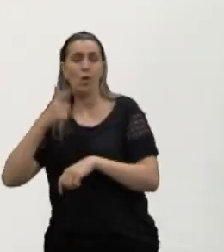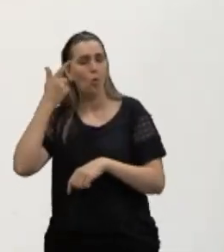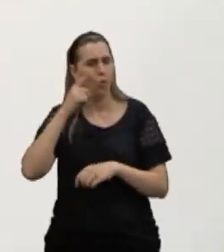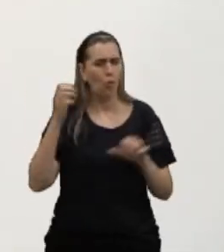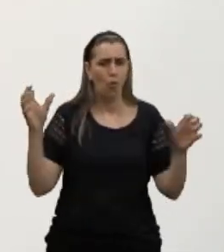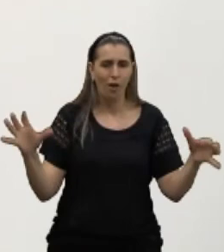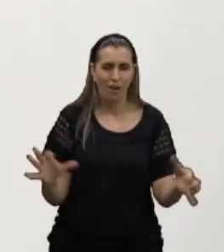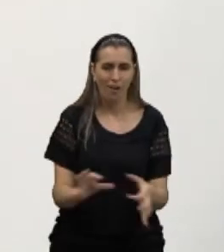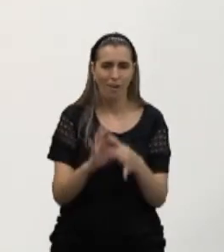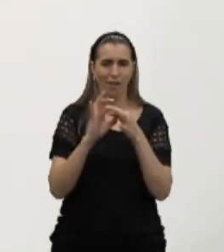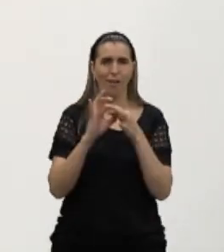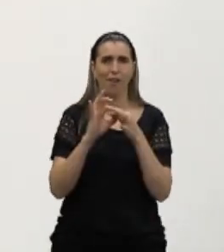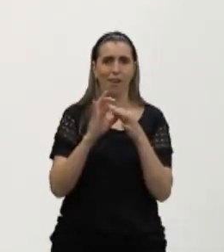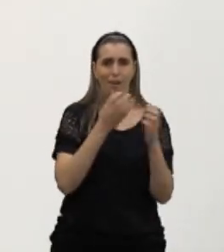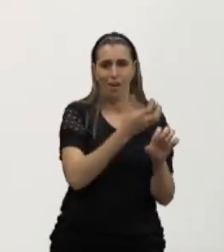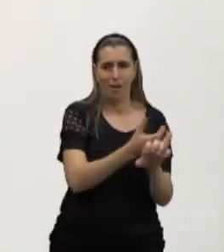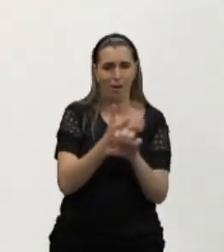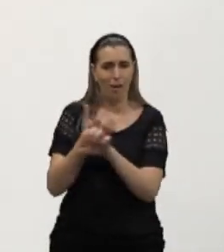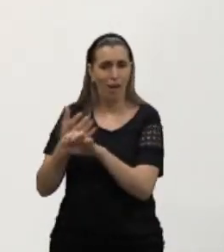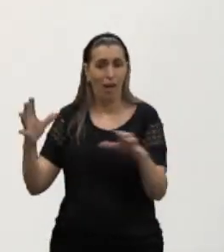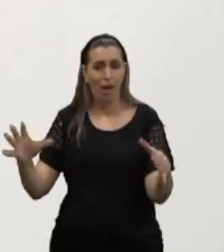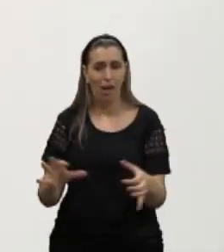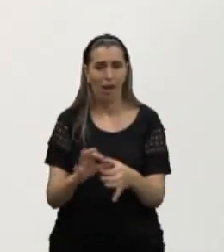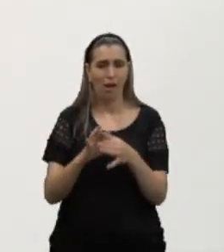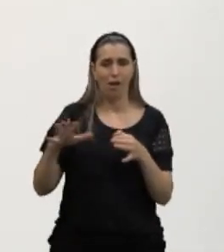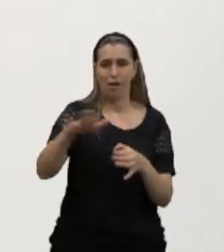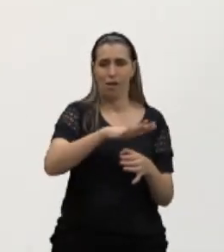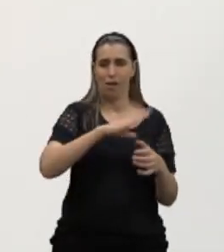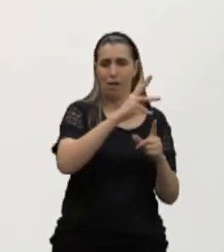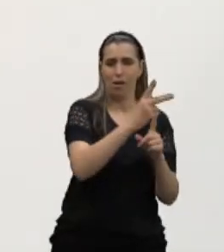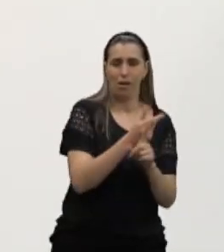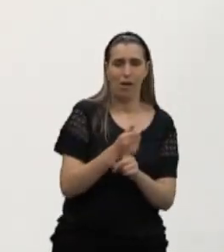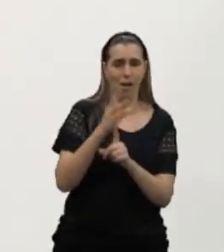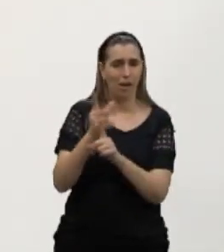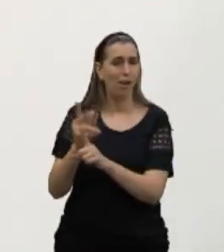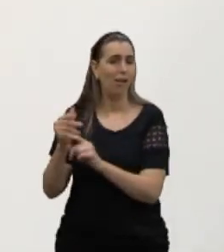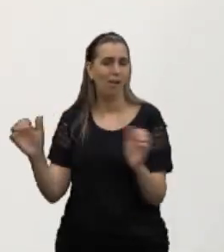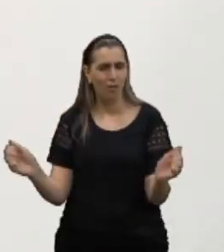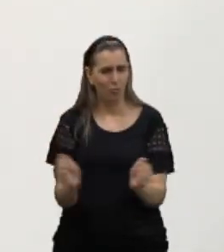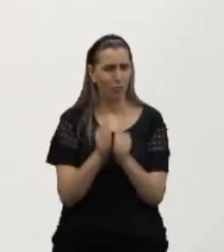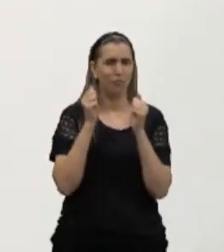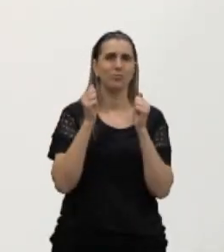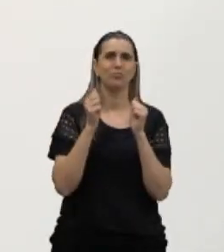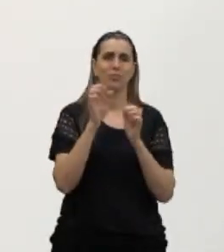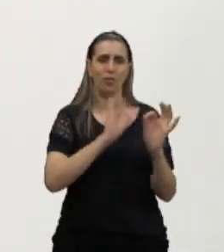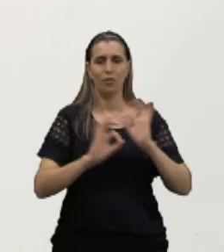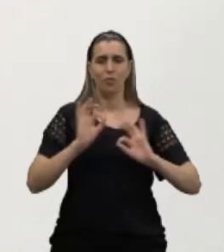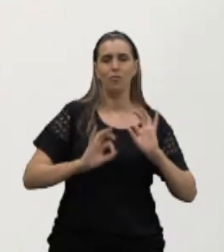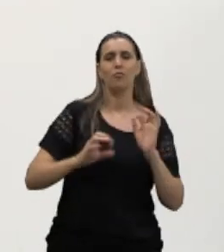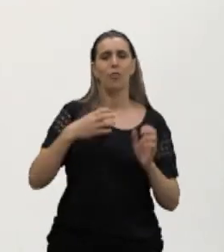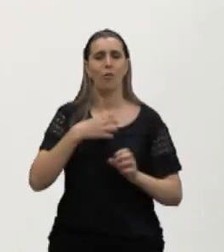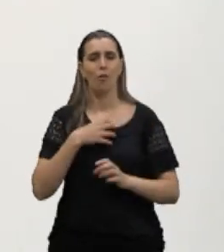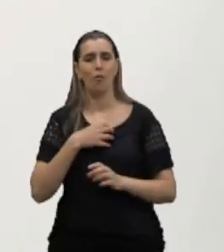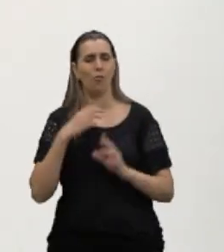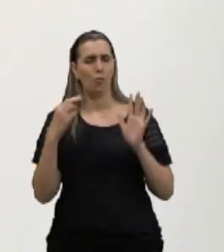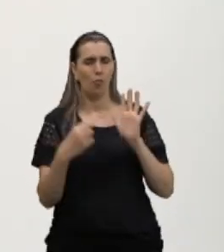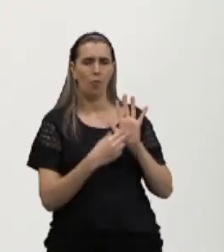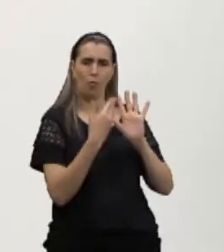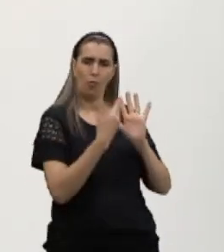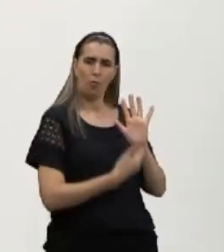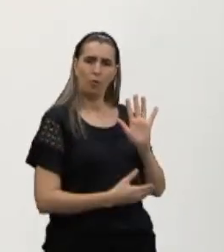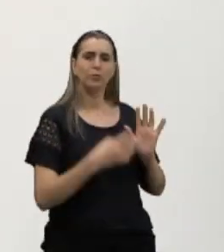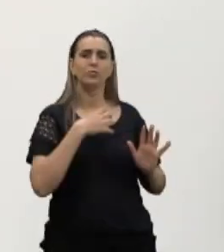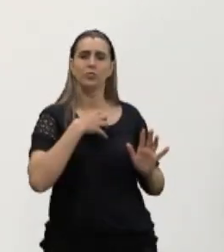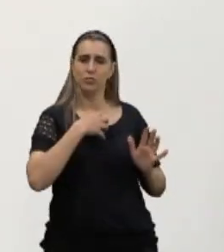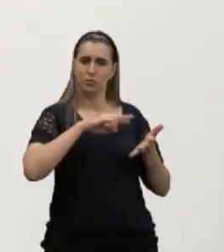consegue juntar, né, essas três artes, né, e a gente consegue organizar de uma maneira a mostrar que elas fazem